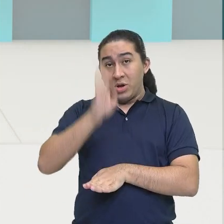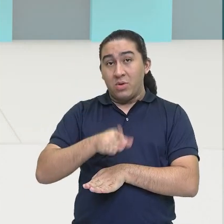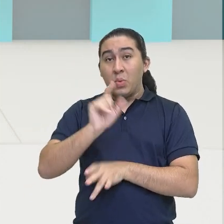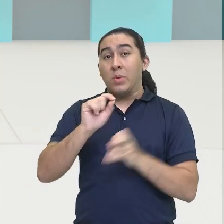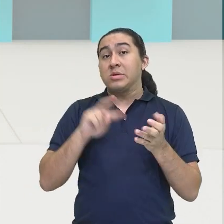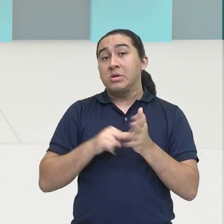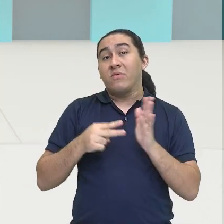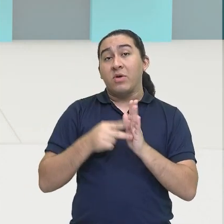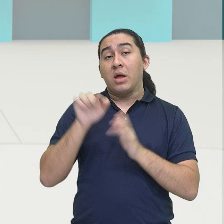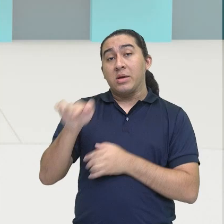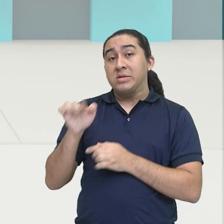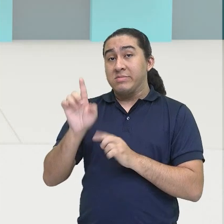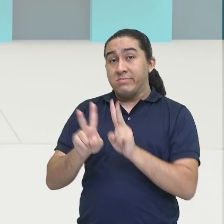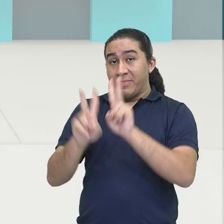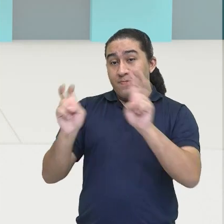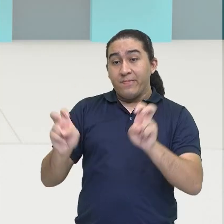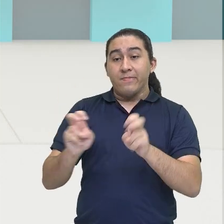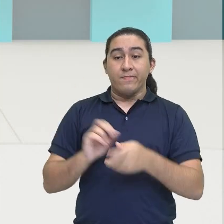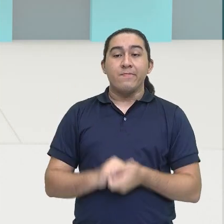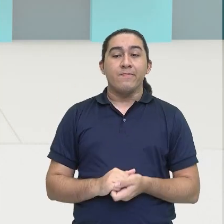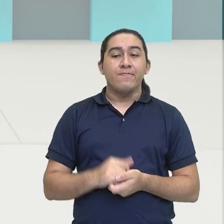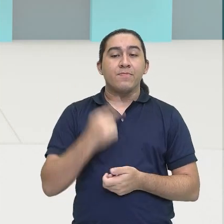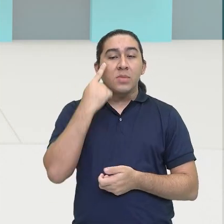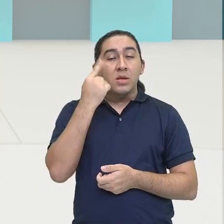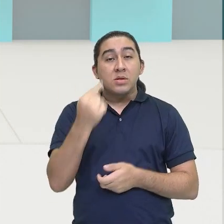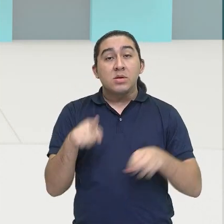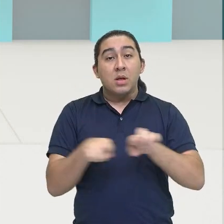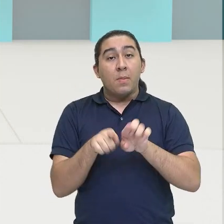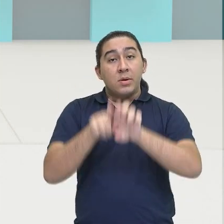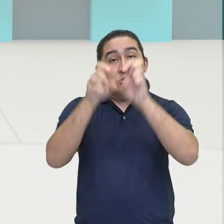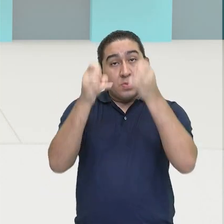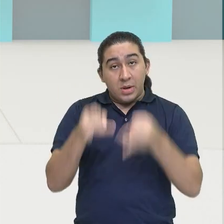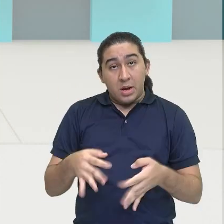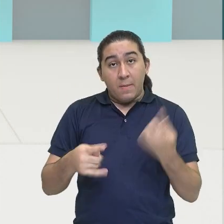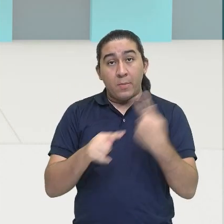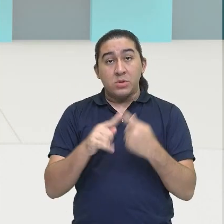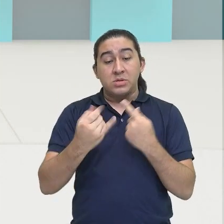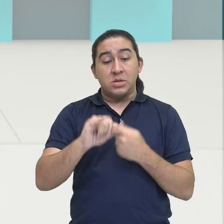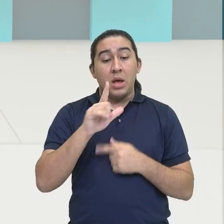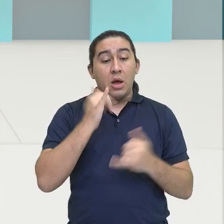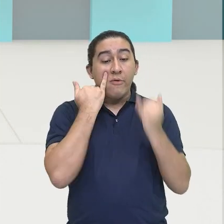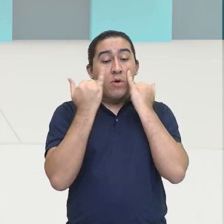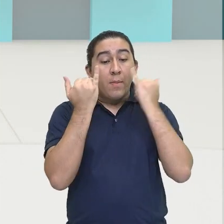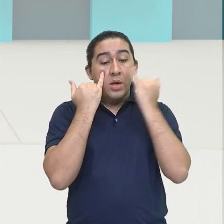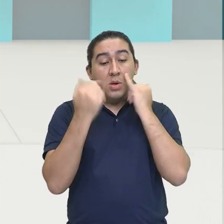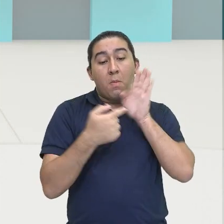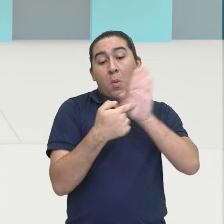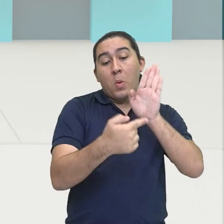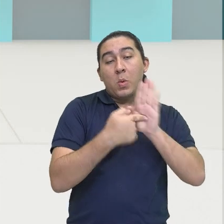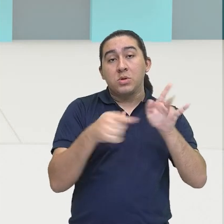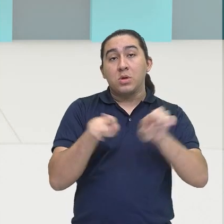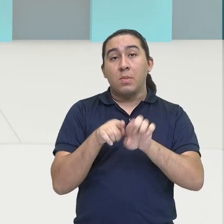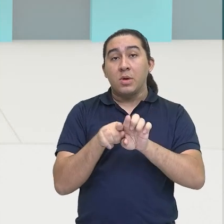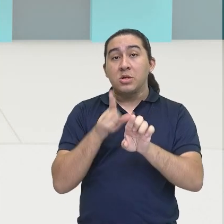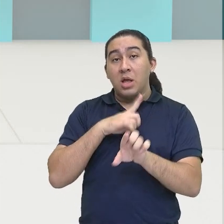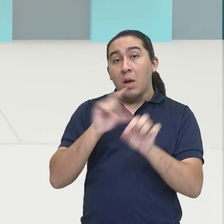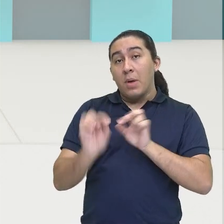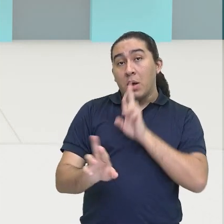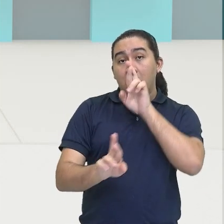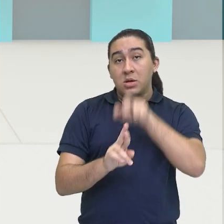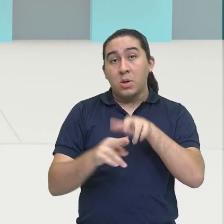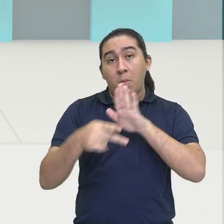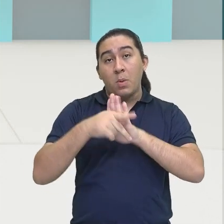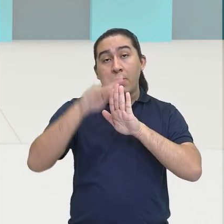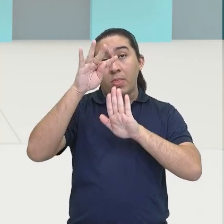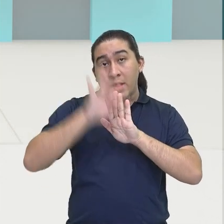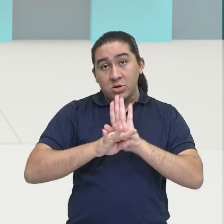que é a exposição? É interessante também que quando a gente fala de exposição, e tem uma relação com essa questão aí do texto,